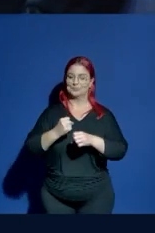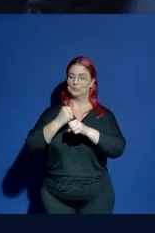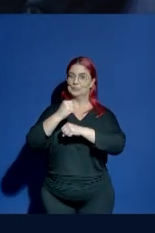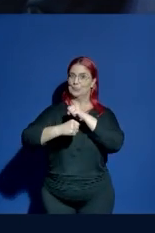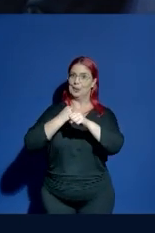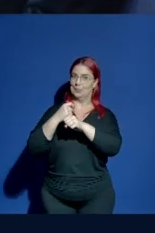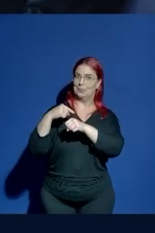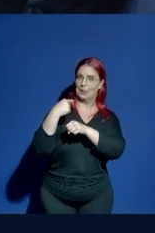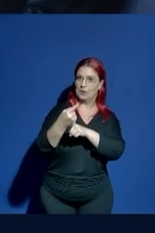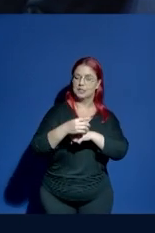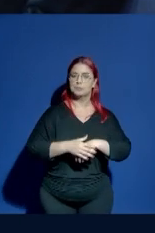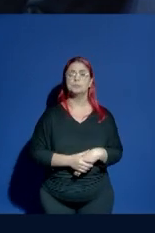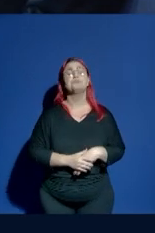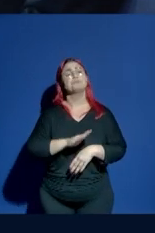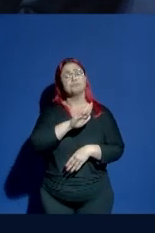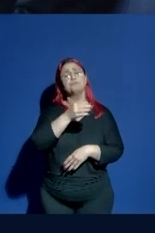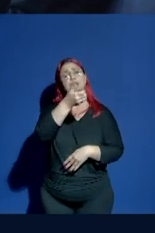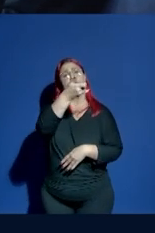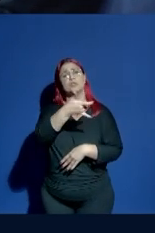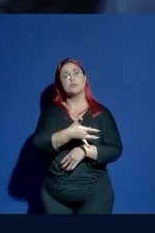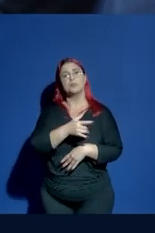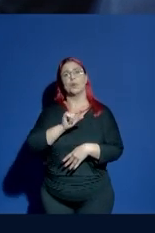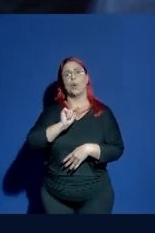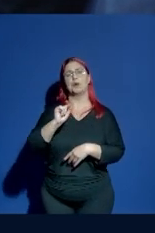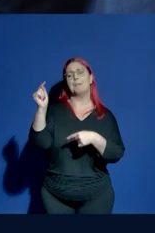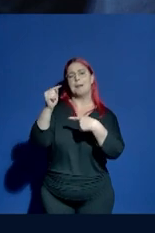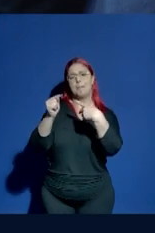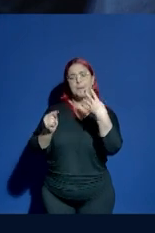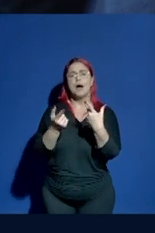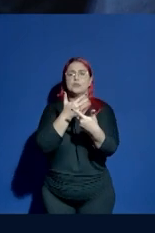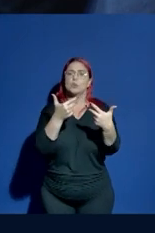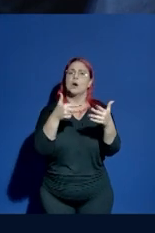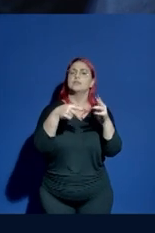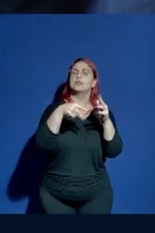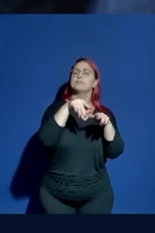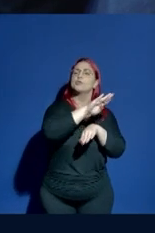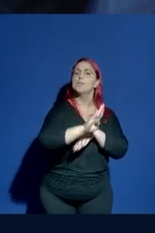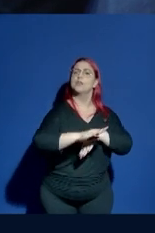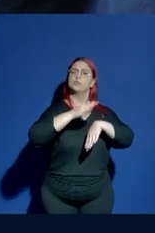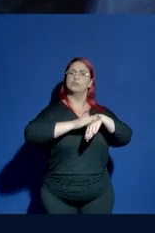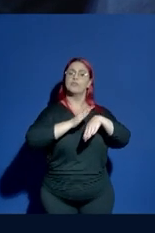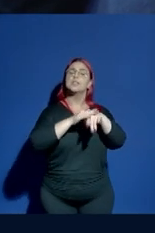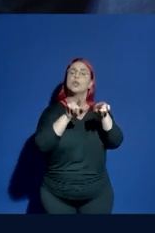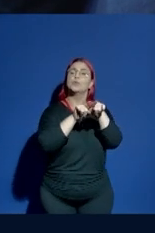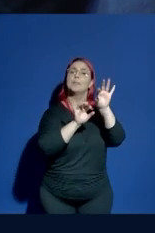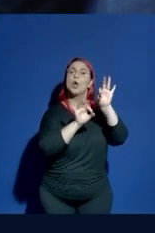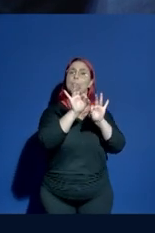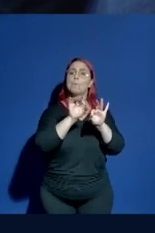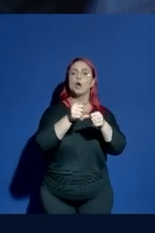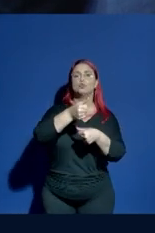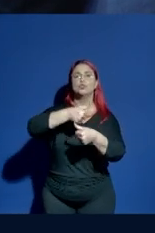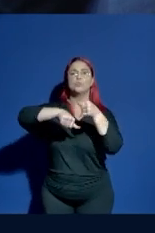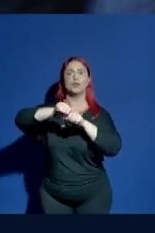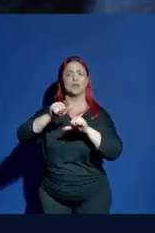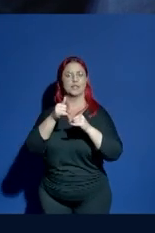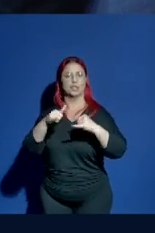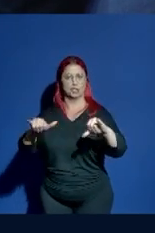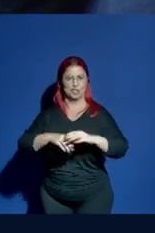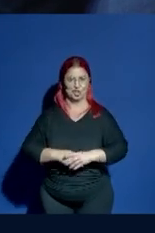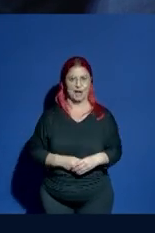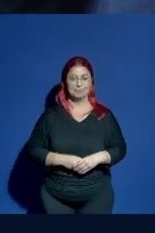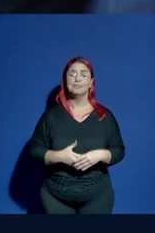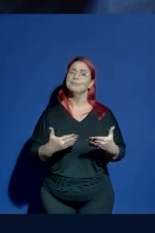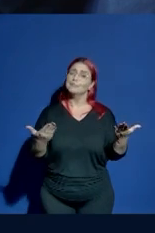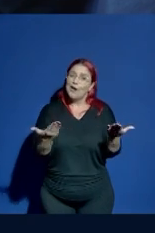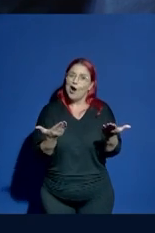mas o senhor deixou muito claro as inúmeras ações que o Brasil vem fazendo e a preparação de um plano de transição energética então para botar